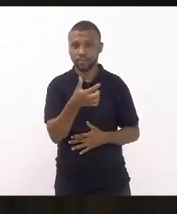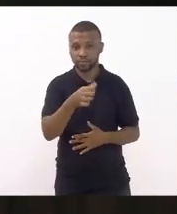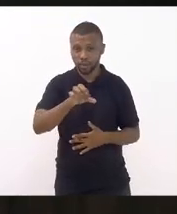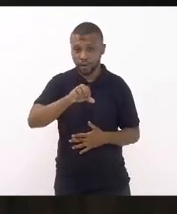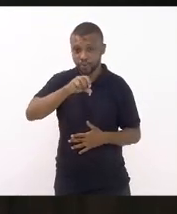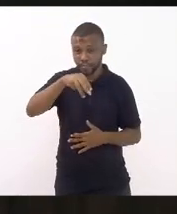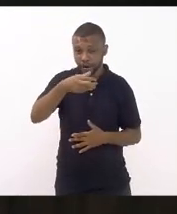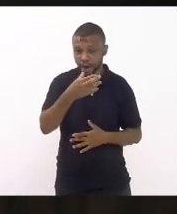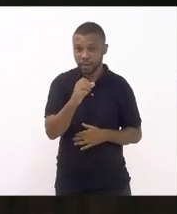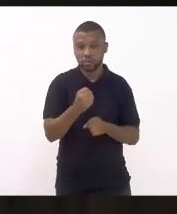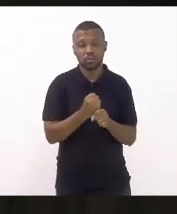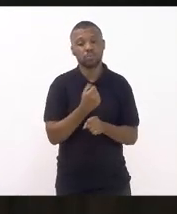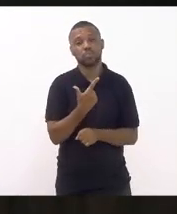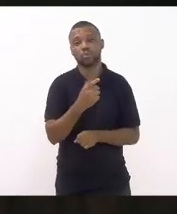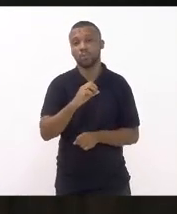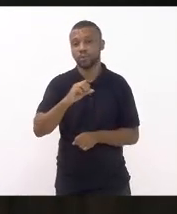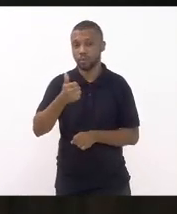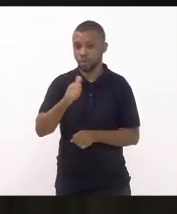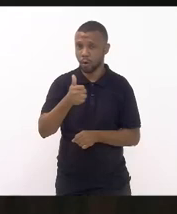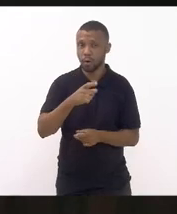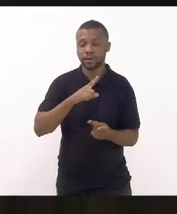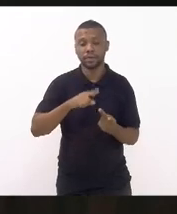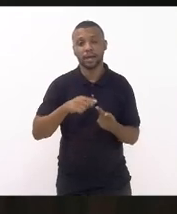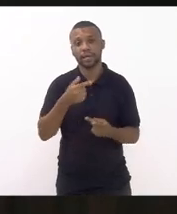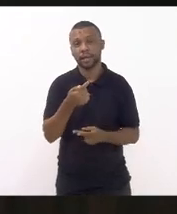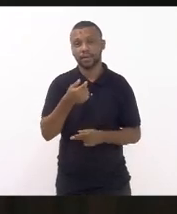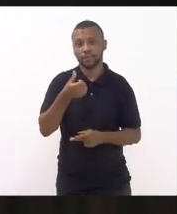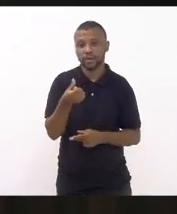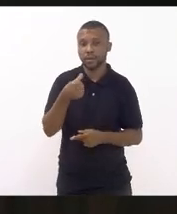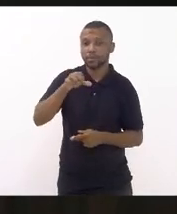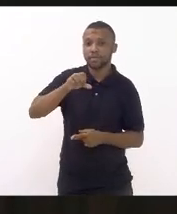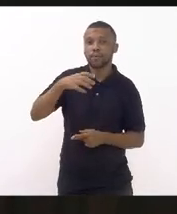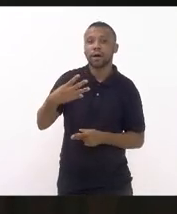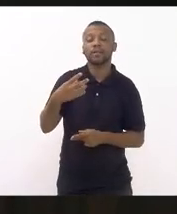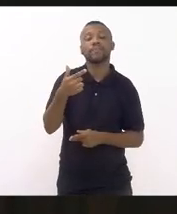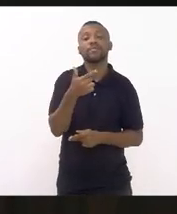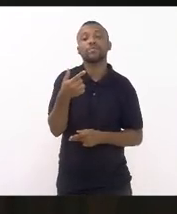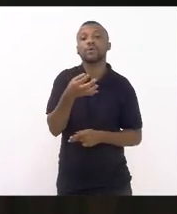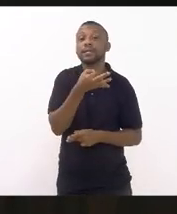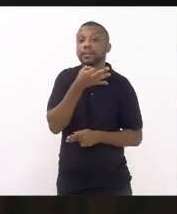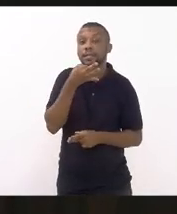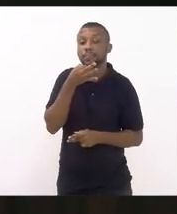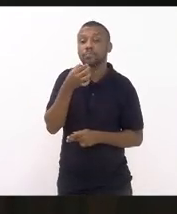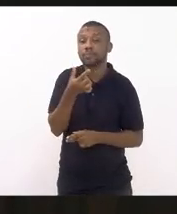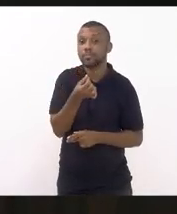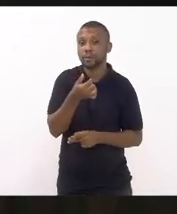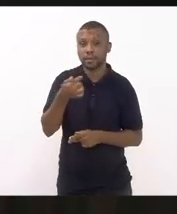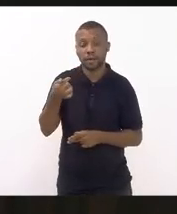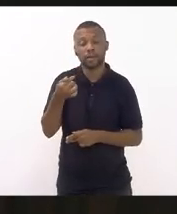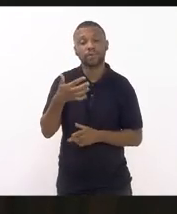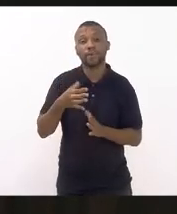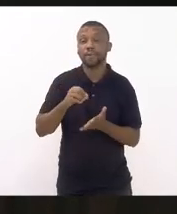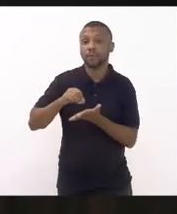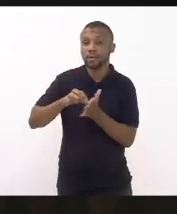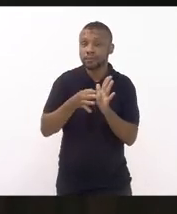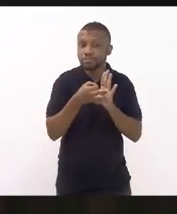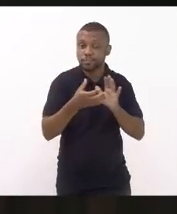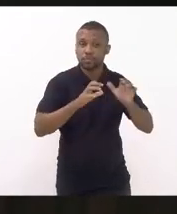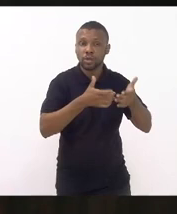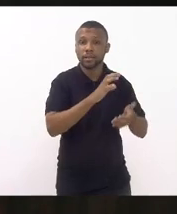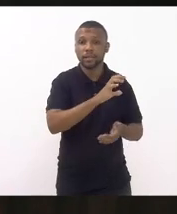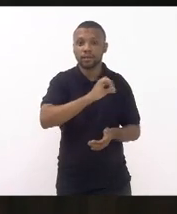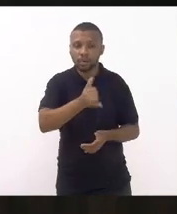março de 2011, e a 7694, de 22 de setembro de 2017. Pareceres das Comissões de Constituição e Justiça pela